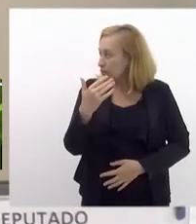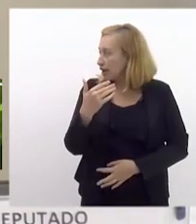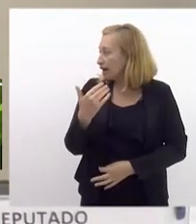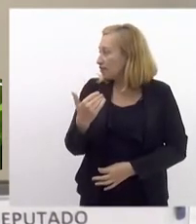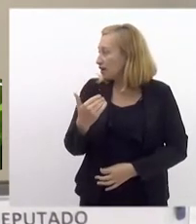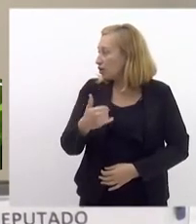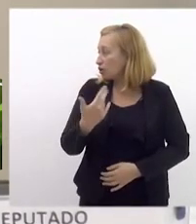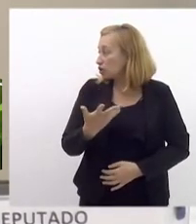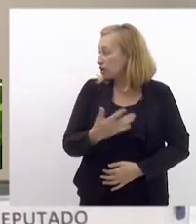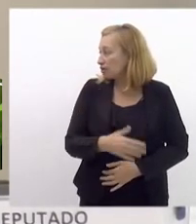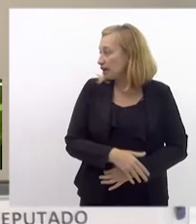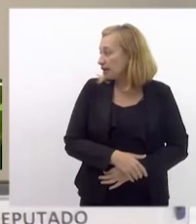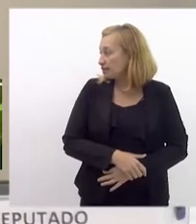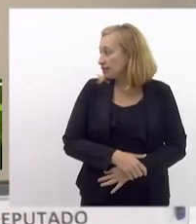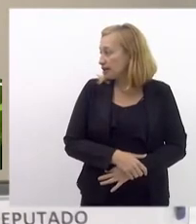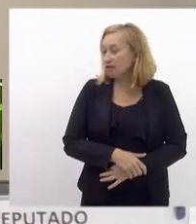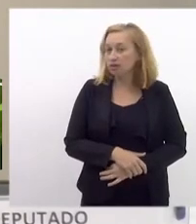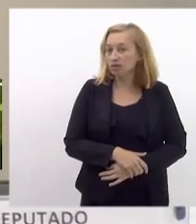pela participação.